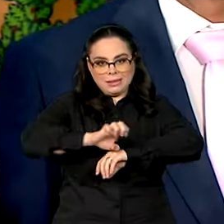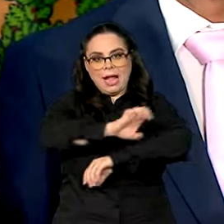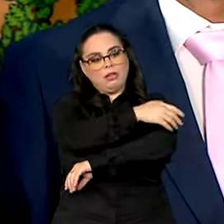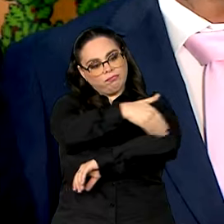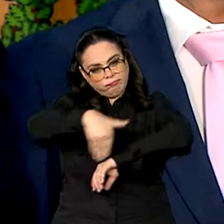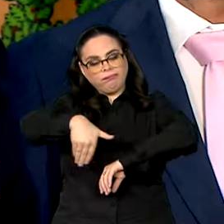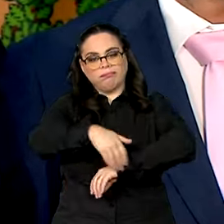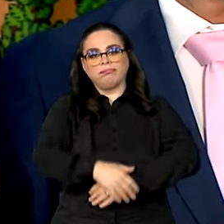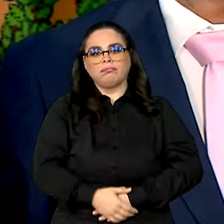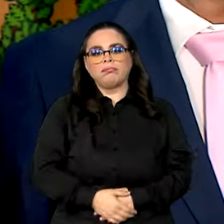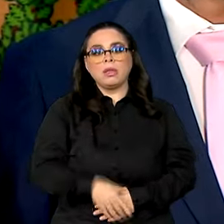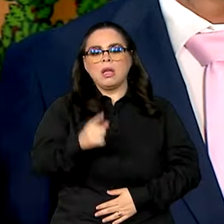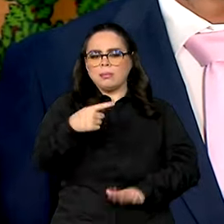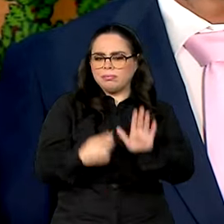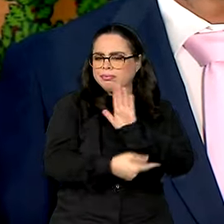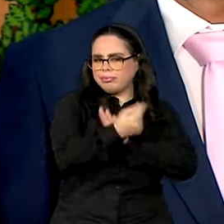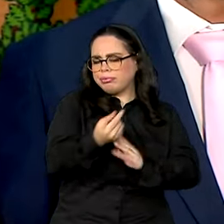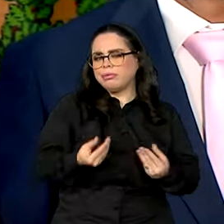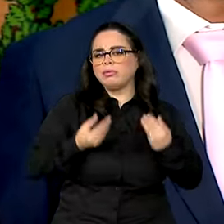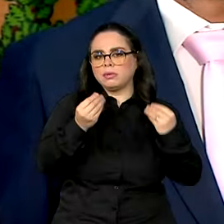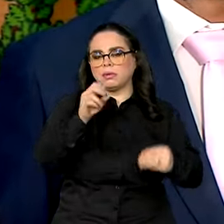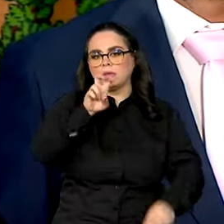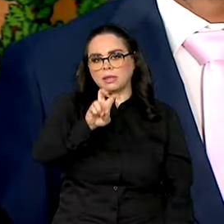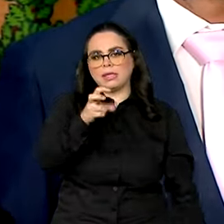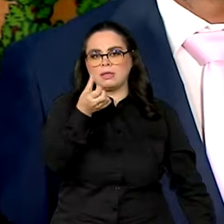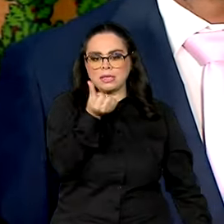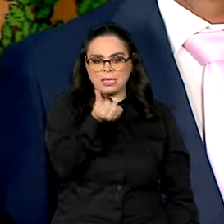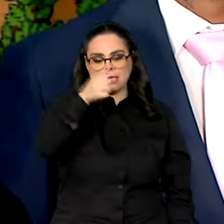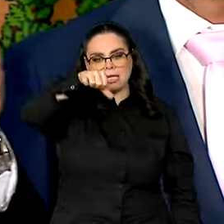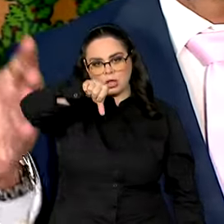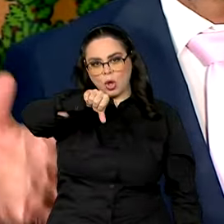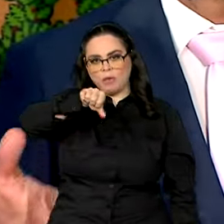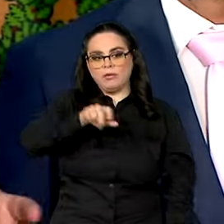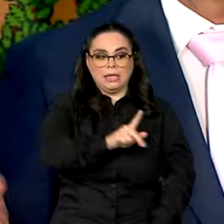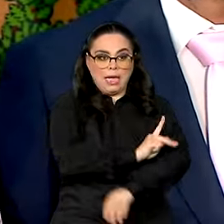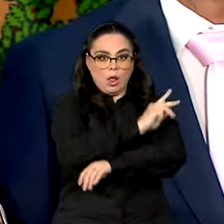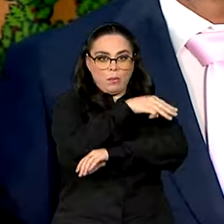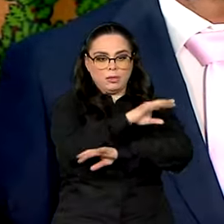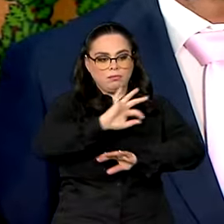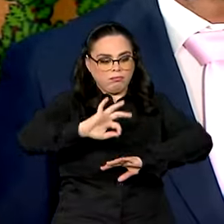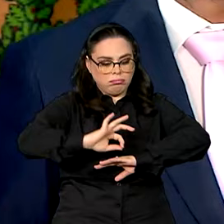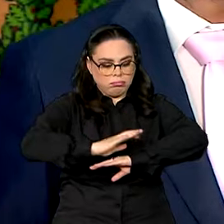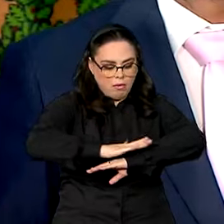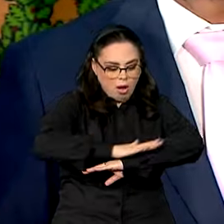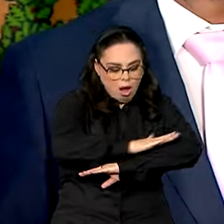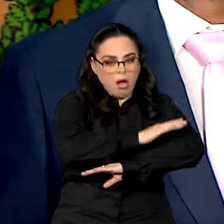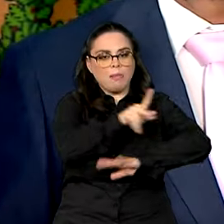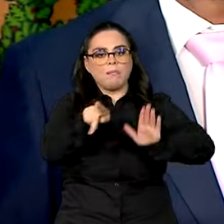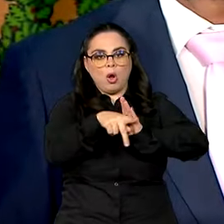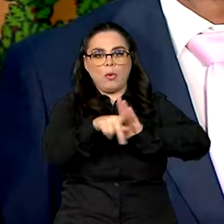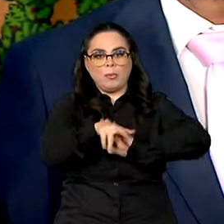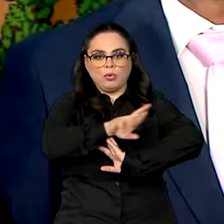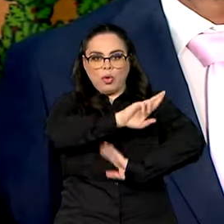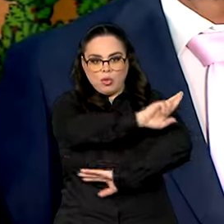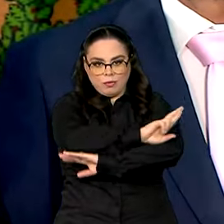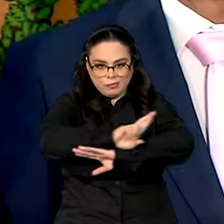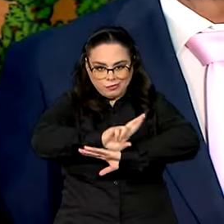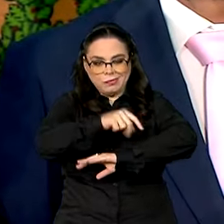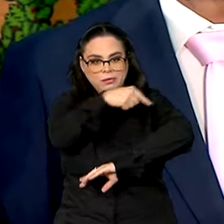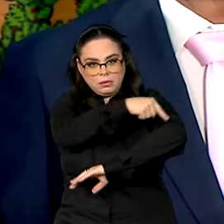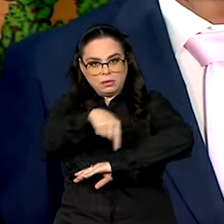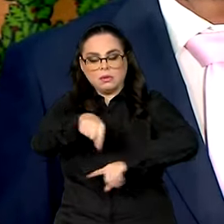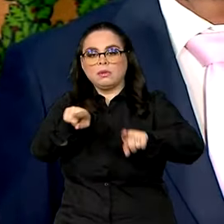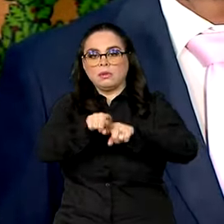vai proporcionar 569 quilômetros de novas pavimentações em rodovias estaduais. Vai